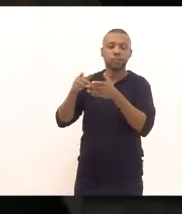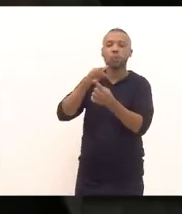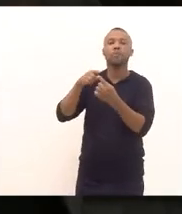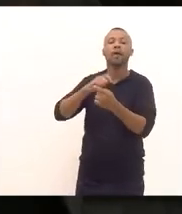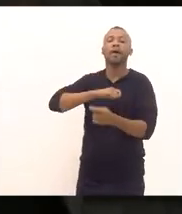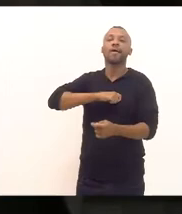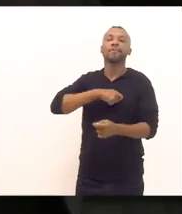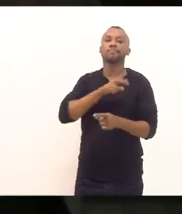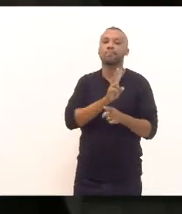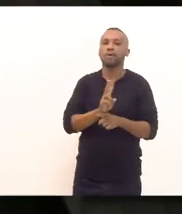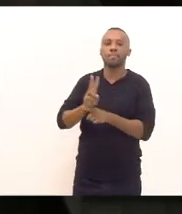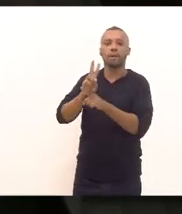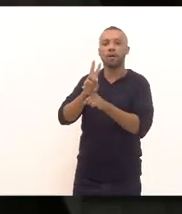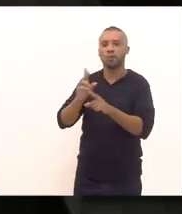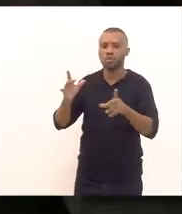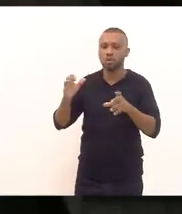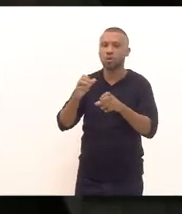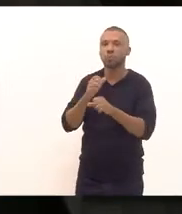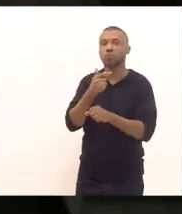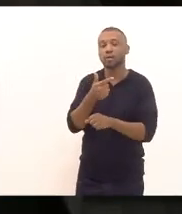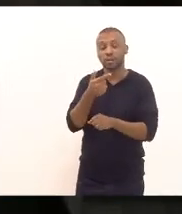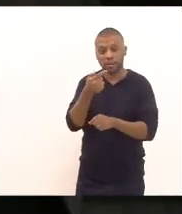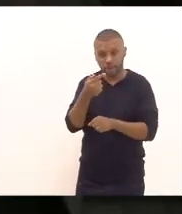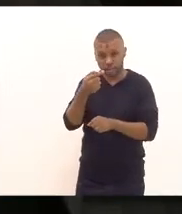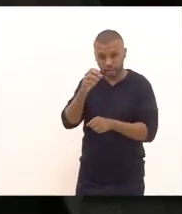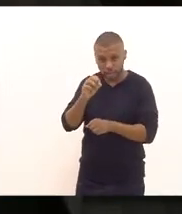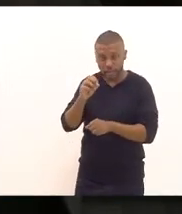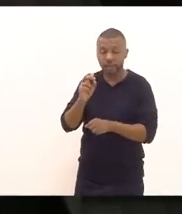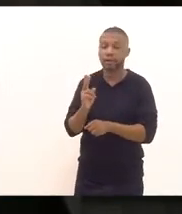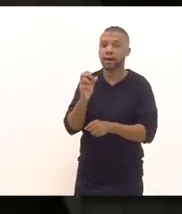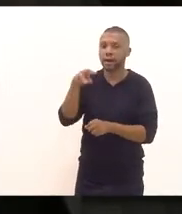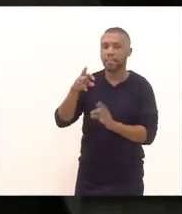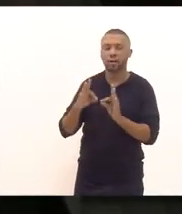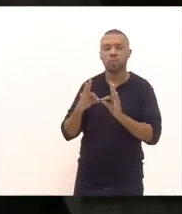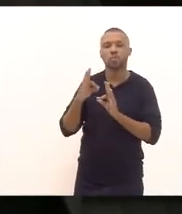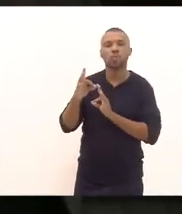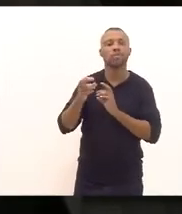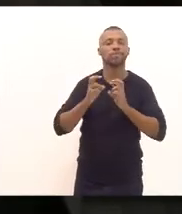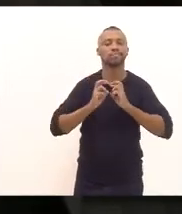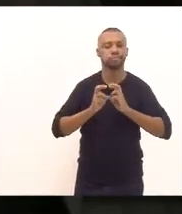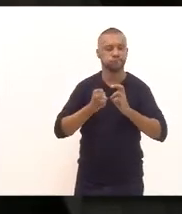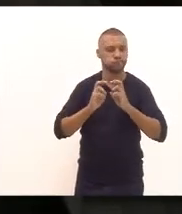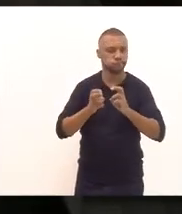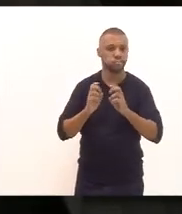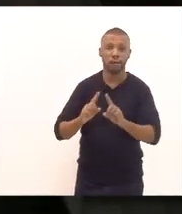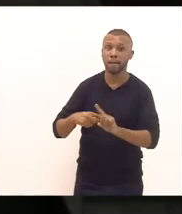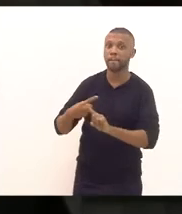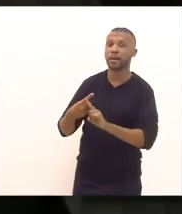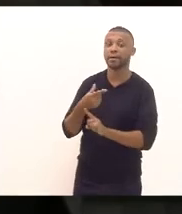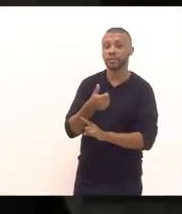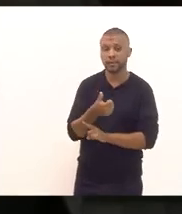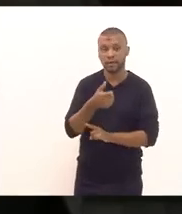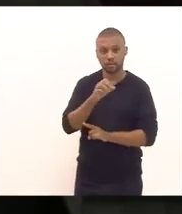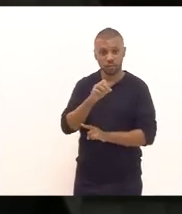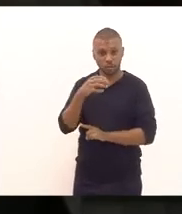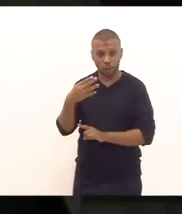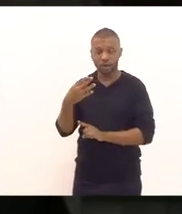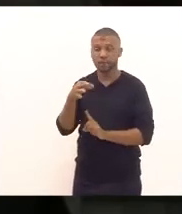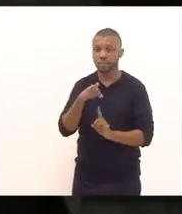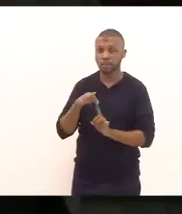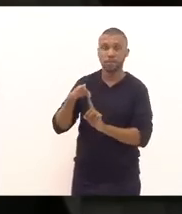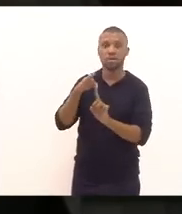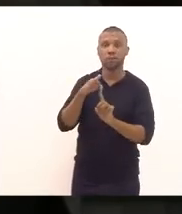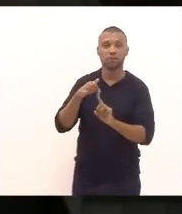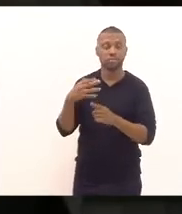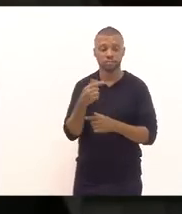Flávio 270 km de malha Ferroviária E 104 Estações ferroviárias chama atenção que agetransp